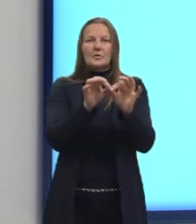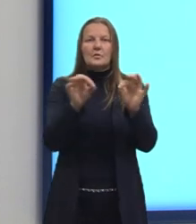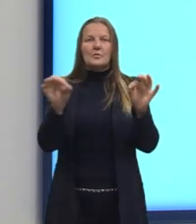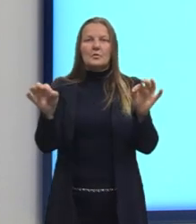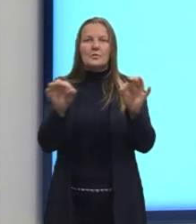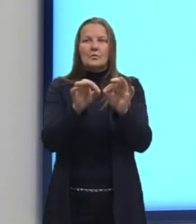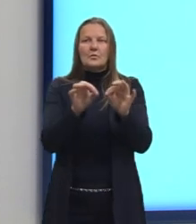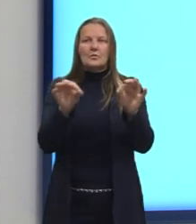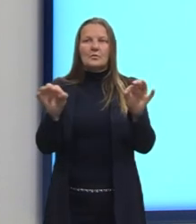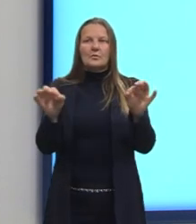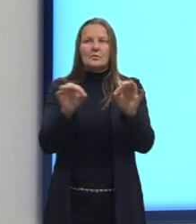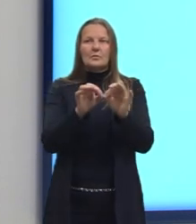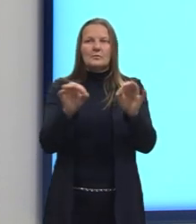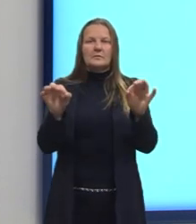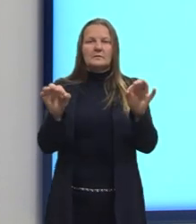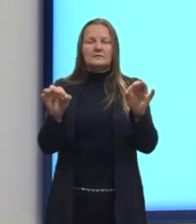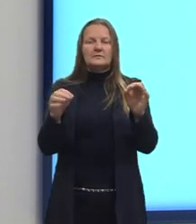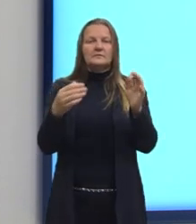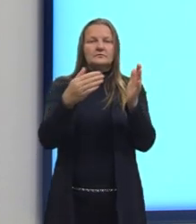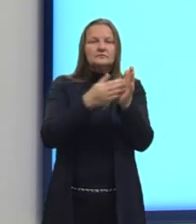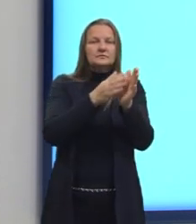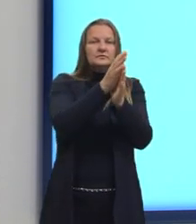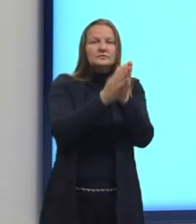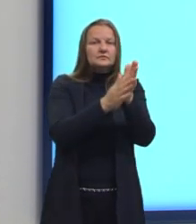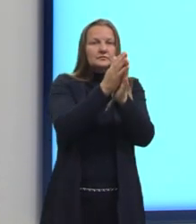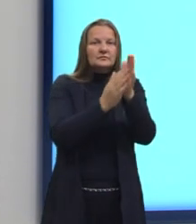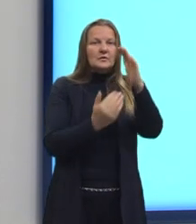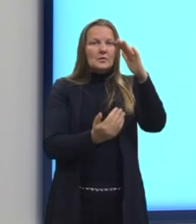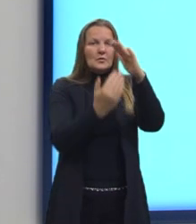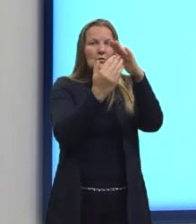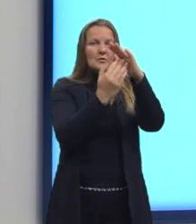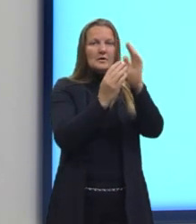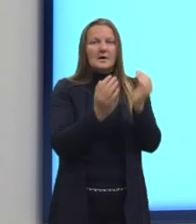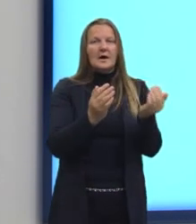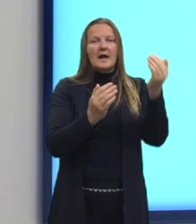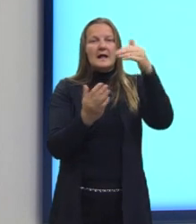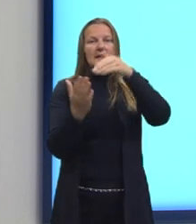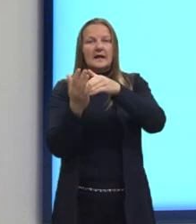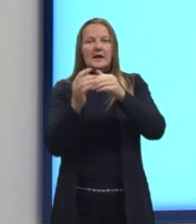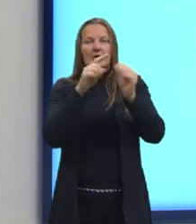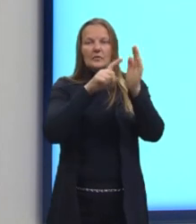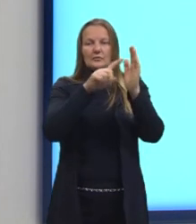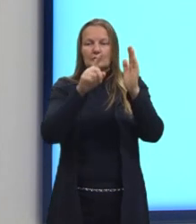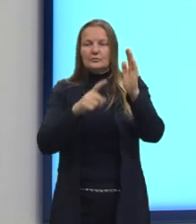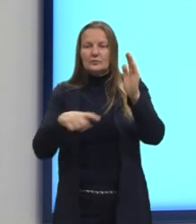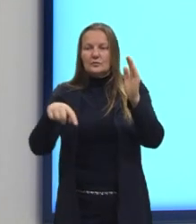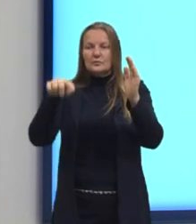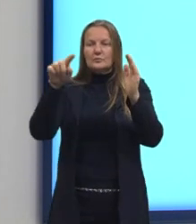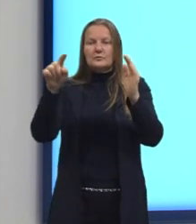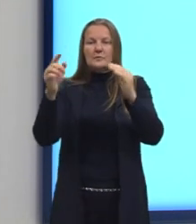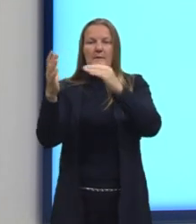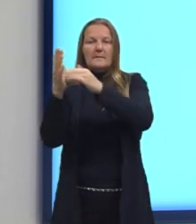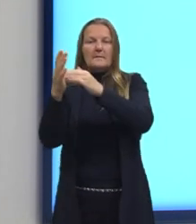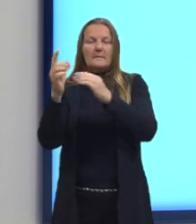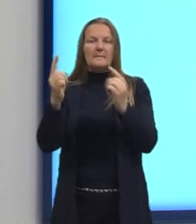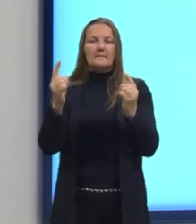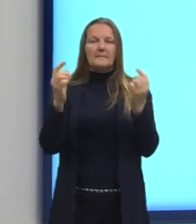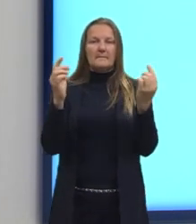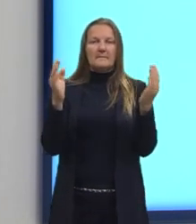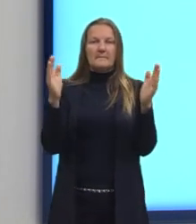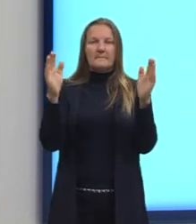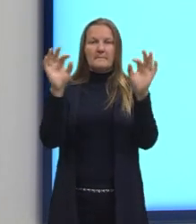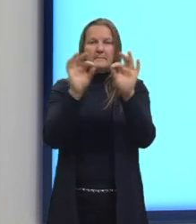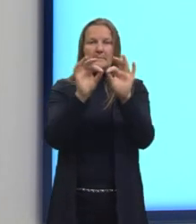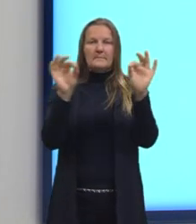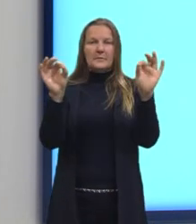de onda então é a distância então que vai dar de uma crista a outra a adjacente que seria a próxima Tá mas pode